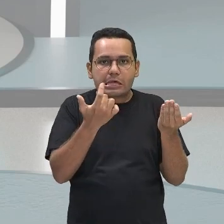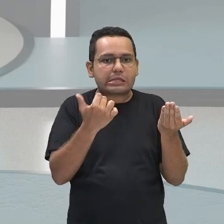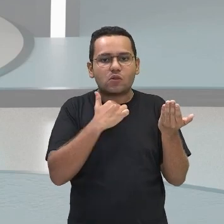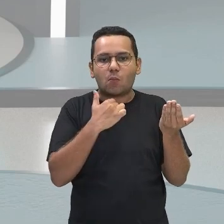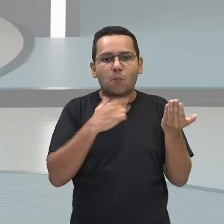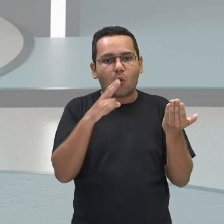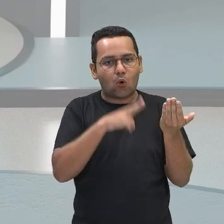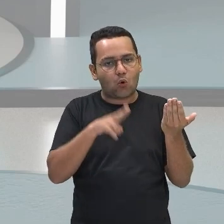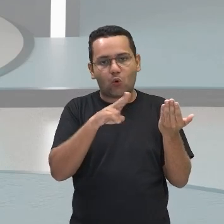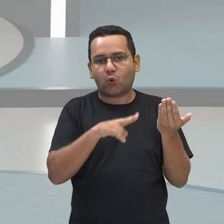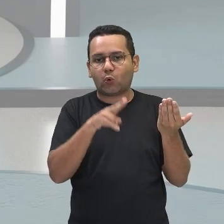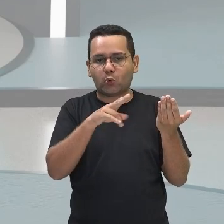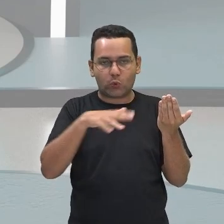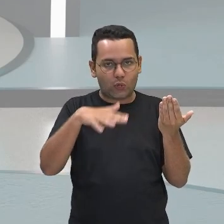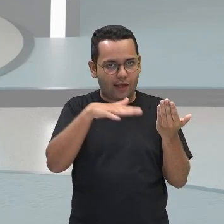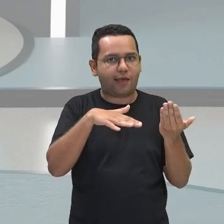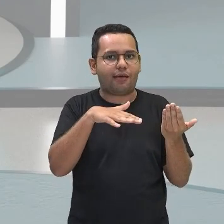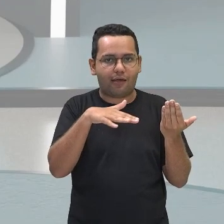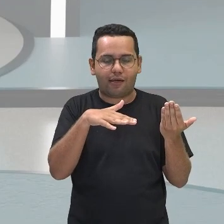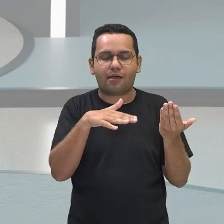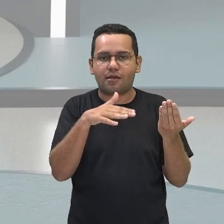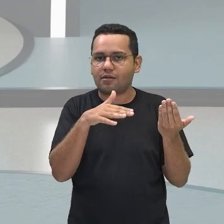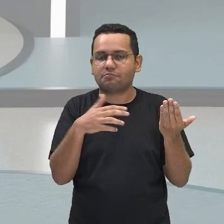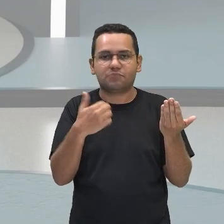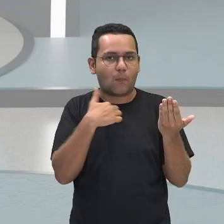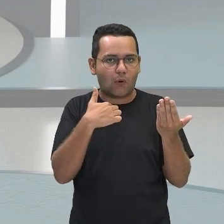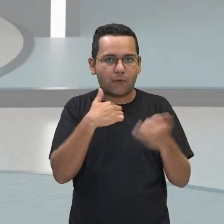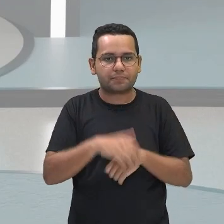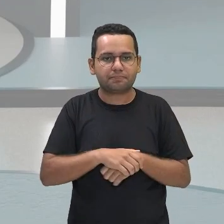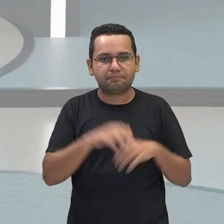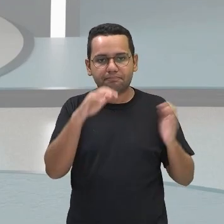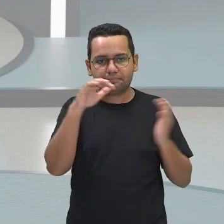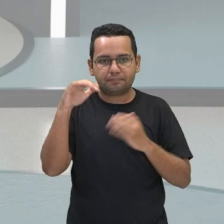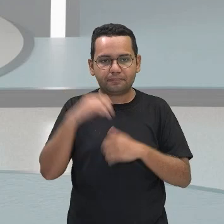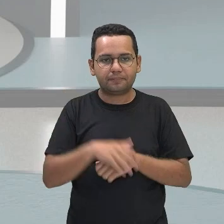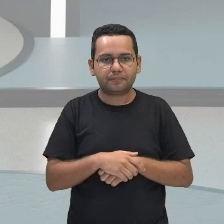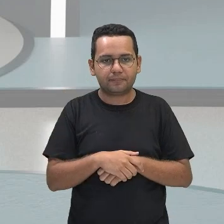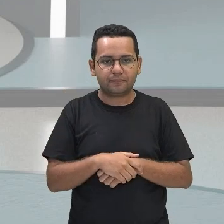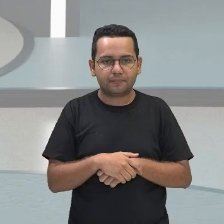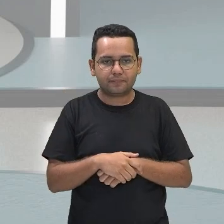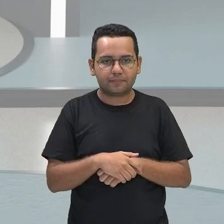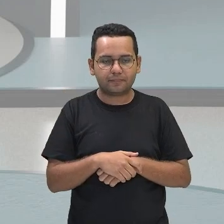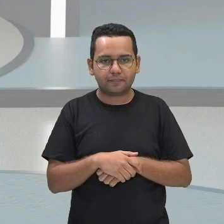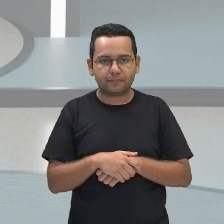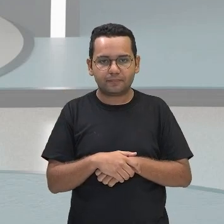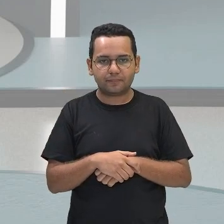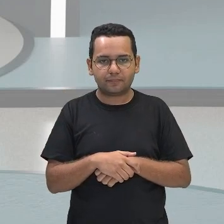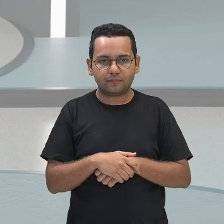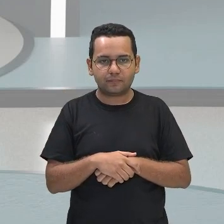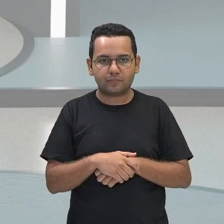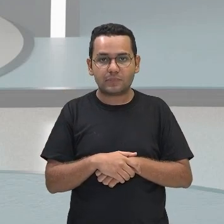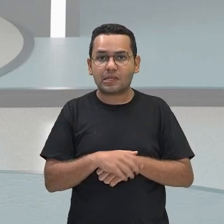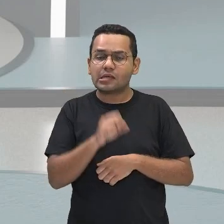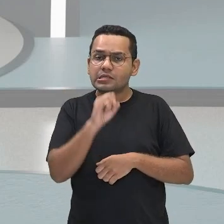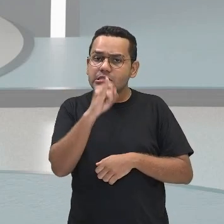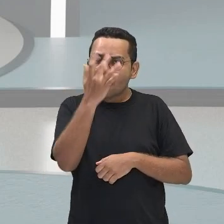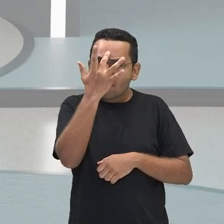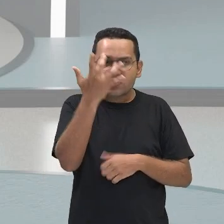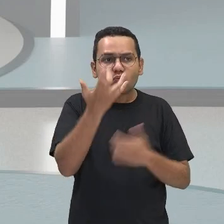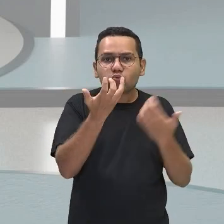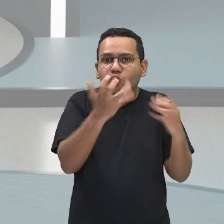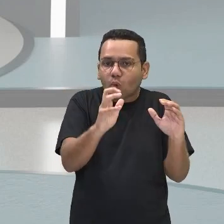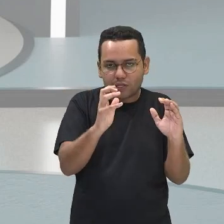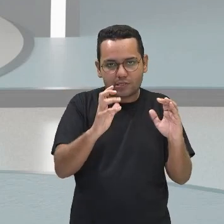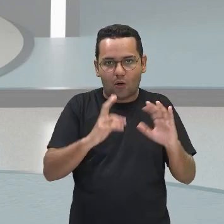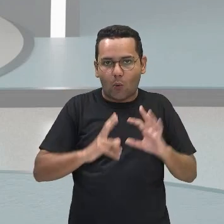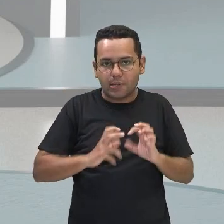beleza? Prosseguindo, nós vamos ver que aí, ó, da fuga, né? Recusa ou falha em se submeter